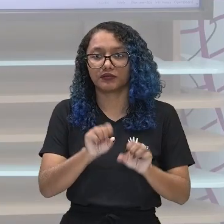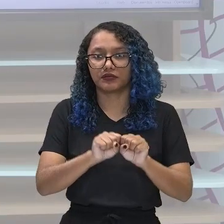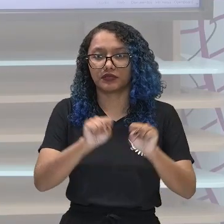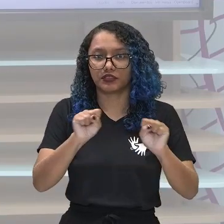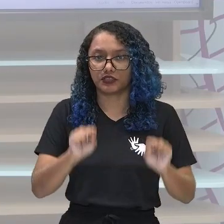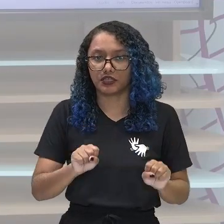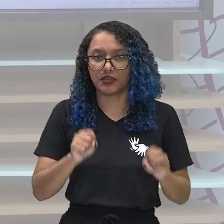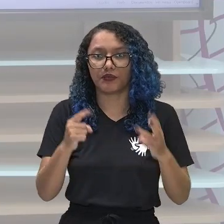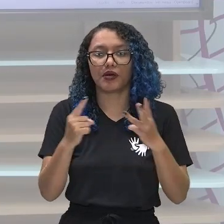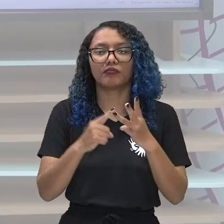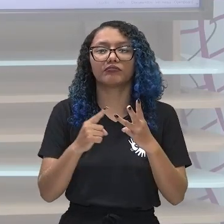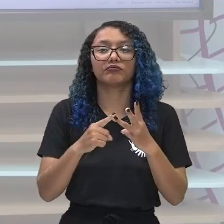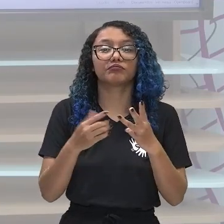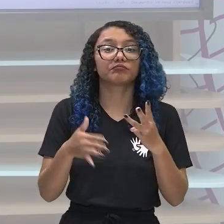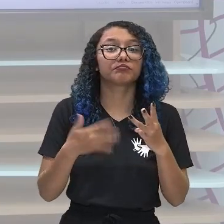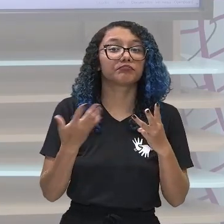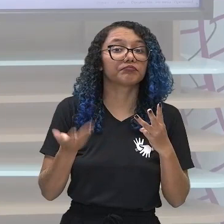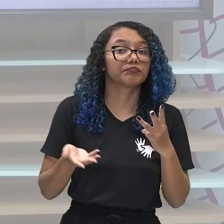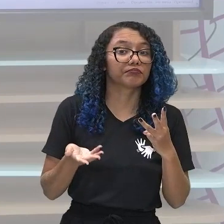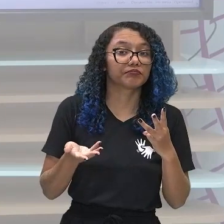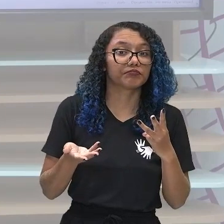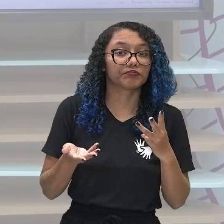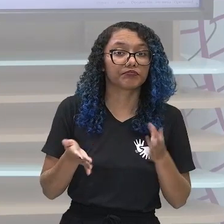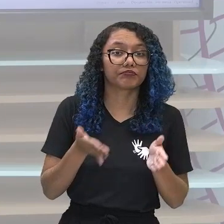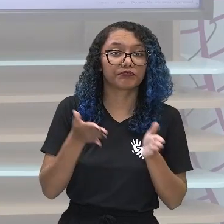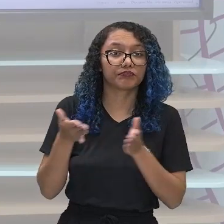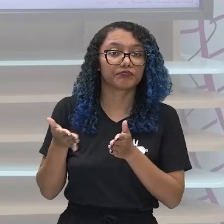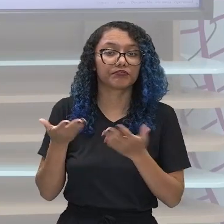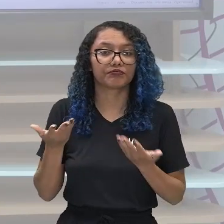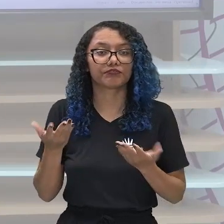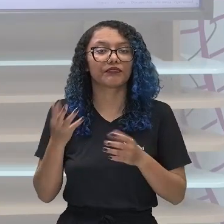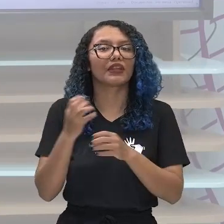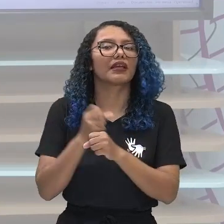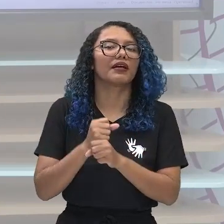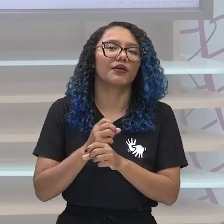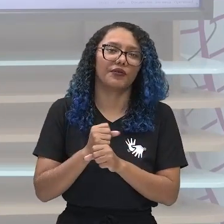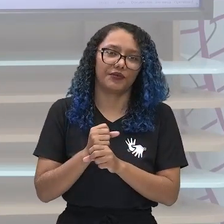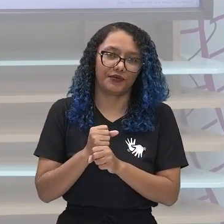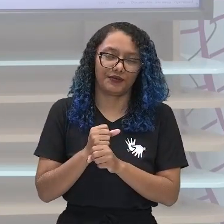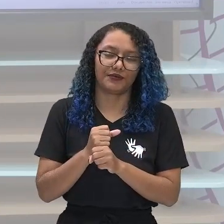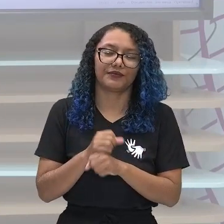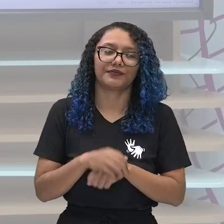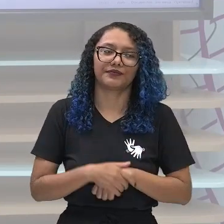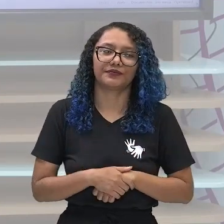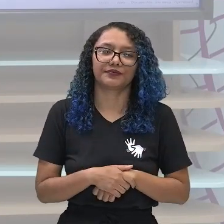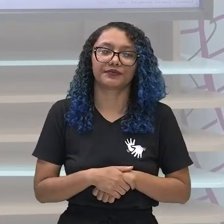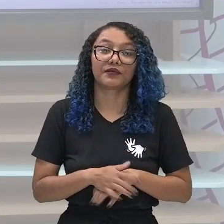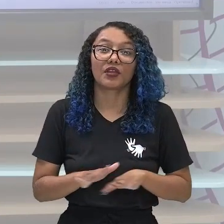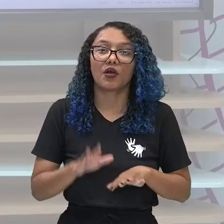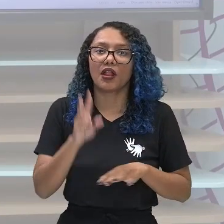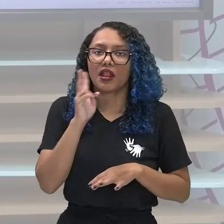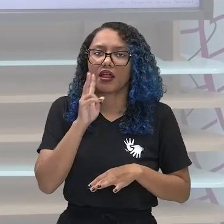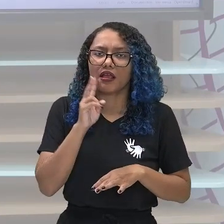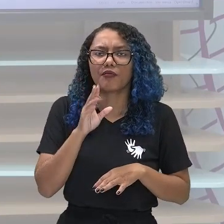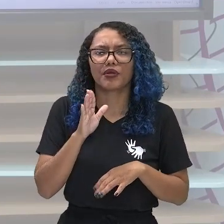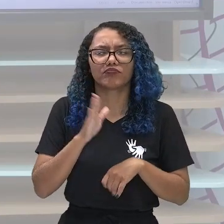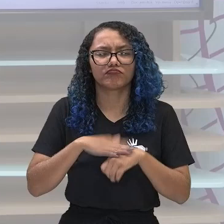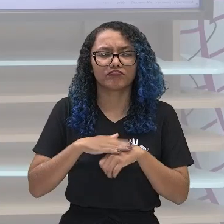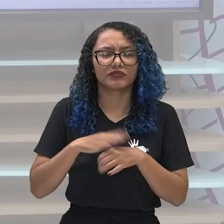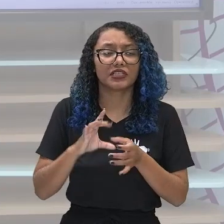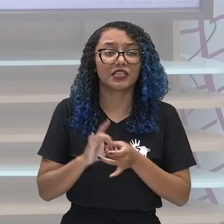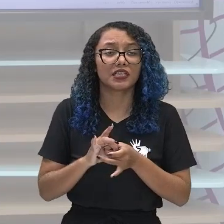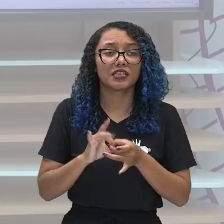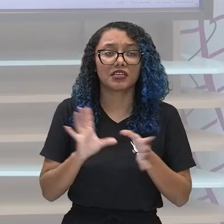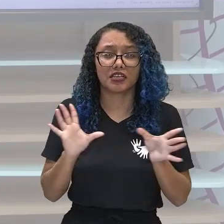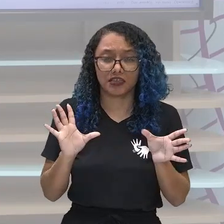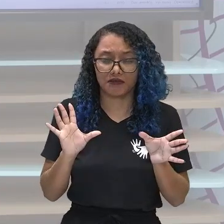sisteminha. E agora o terceiro processo, a resolução. Lembrando que eu estou livre, eu sou livre